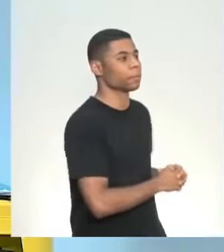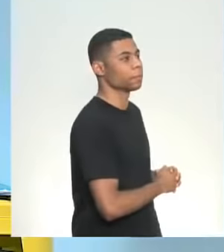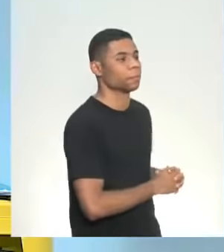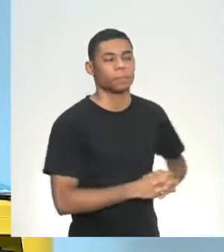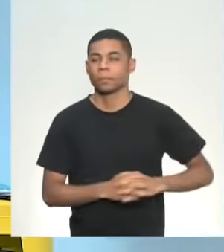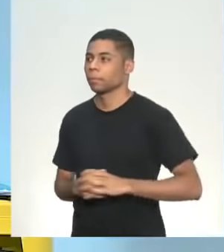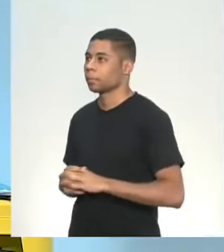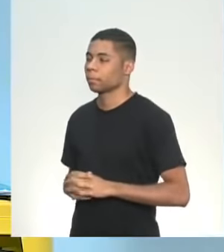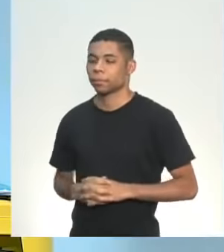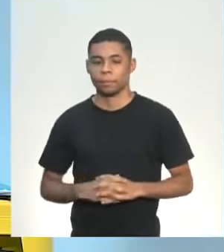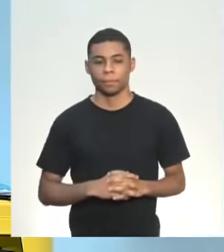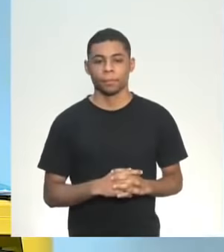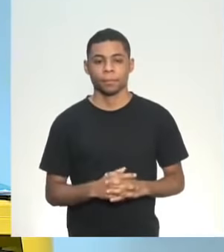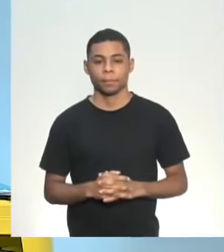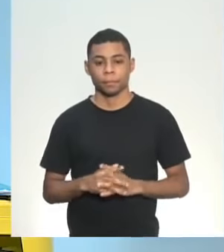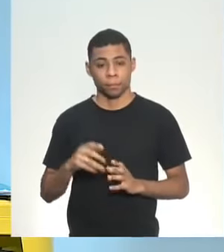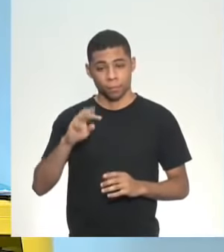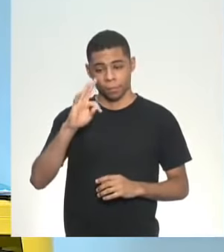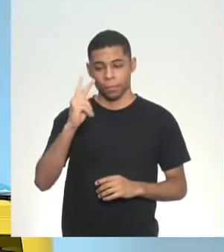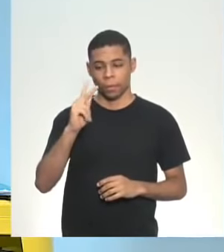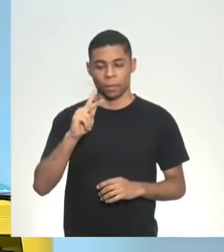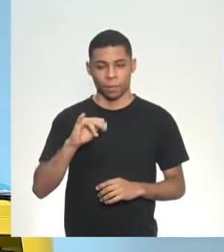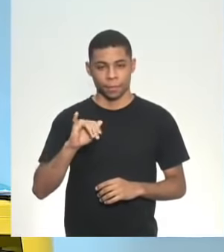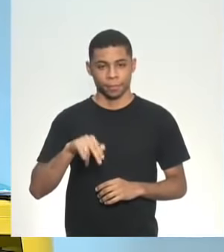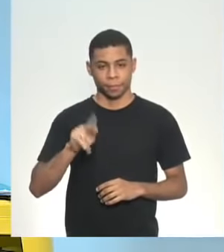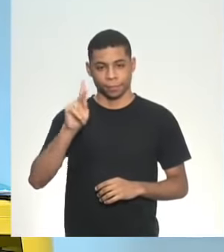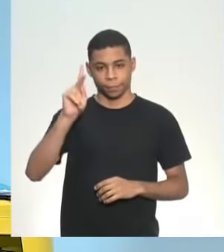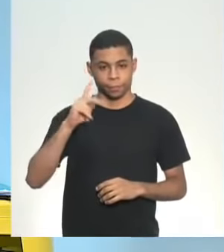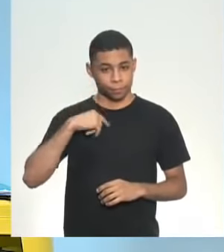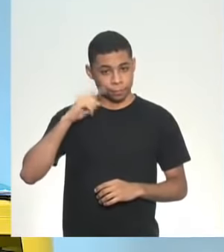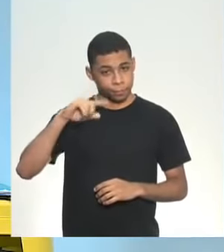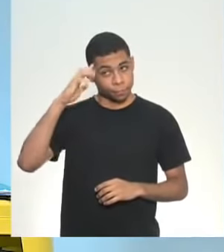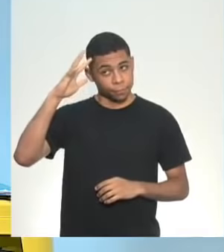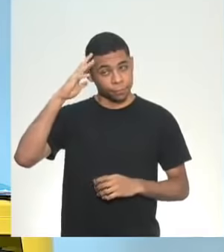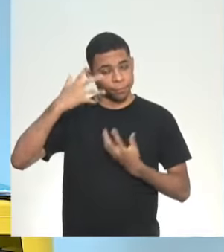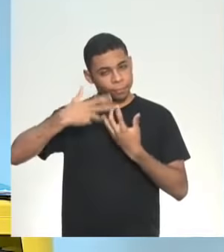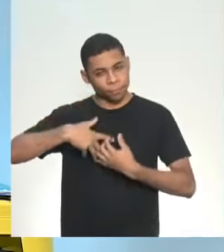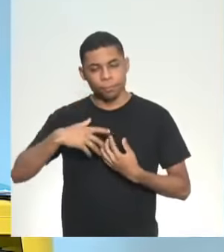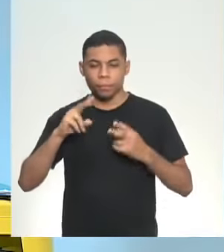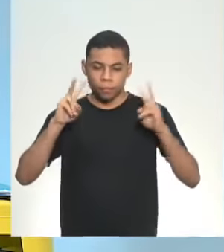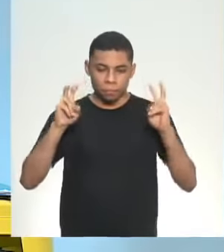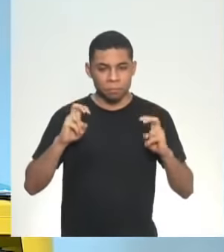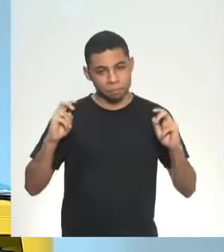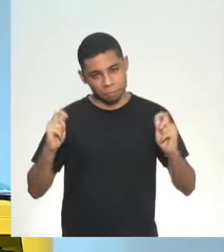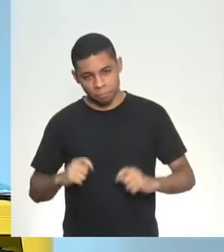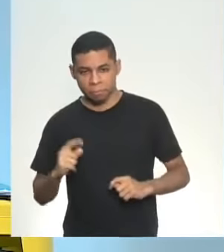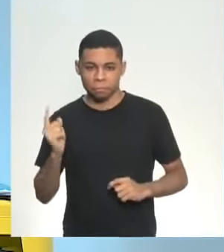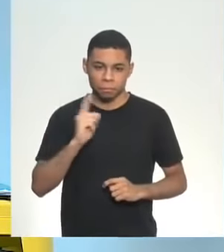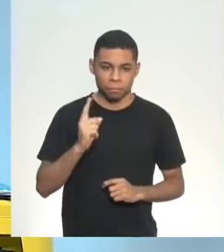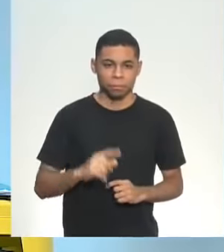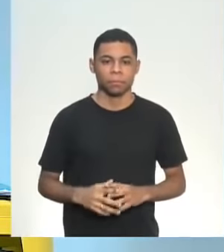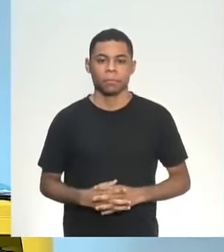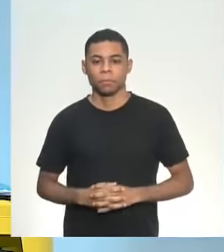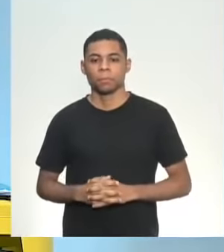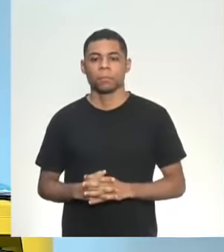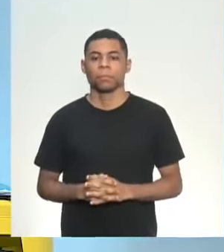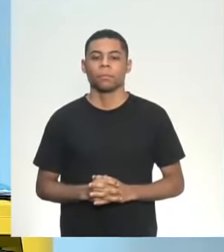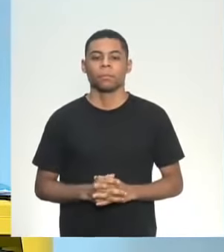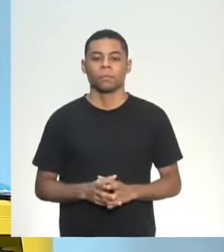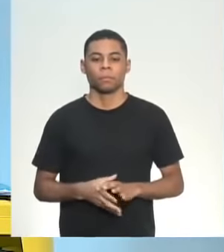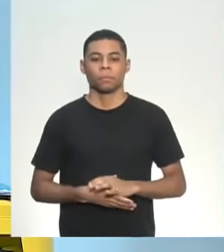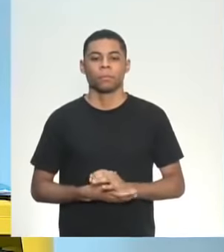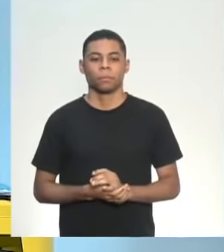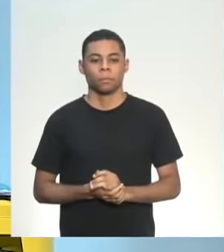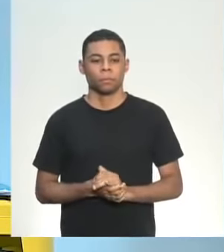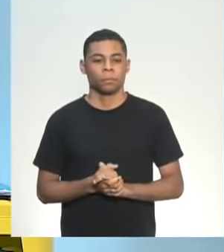coisa né tio sentiu isso em inglês é uma expressão Zinho que significa e sobre o assunto antes de concretizar aquela ação